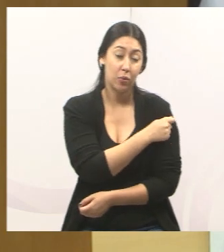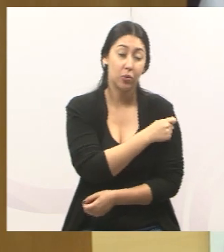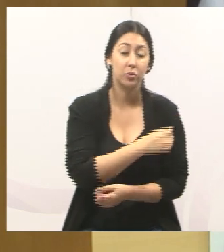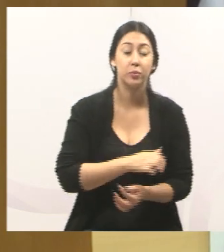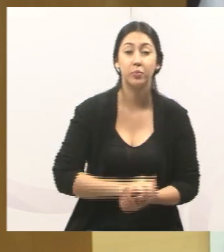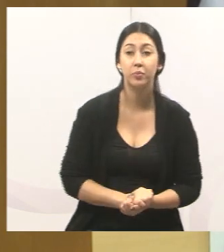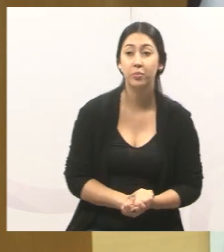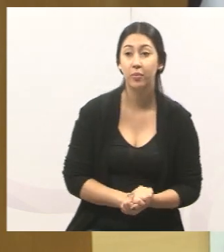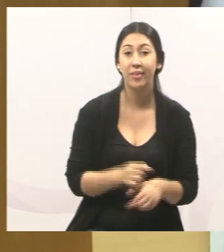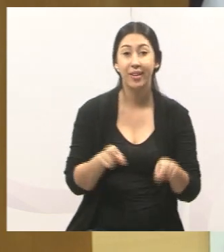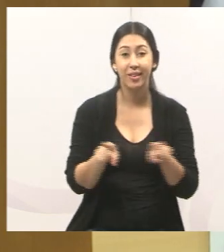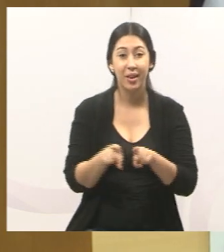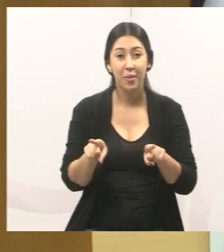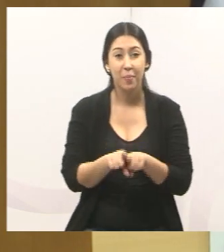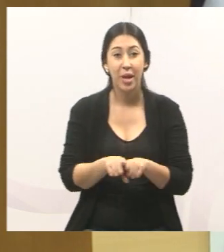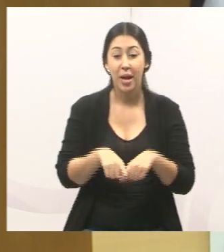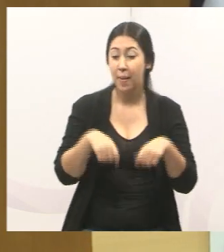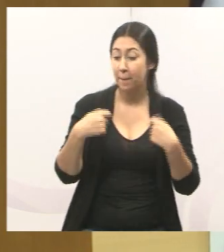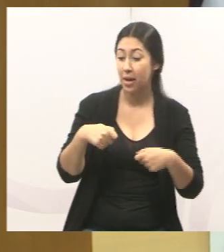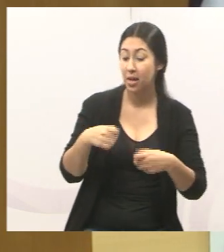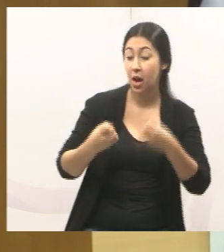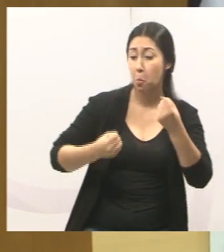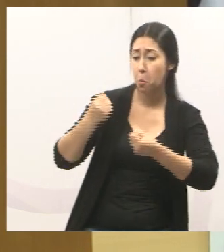Inobservância do Código de Trânsito Brasileiro e Lei